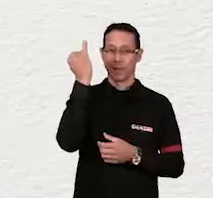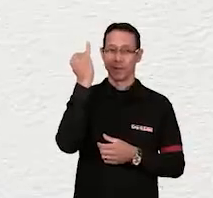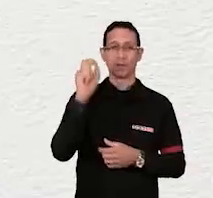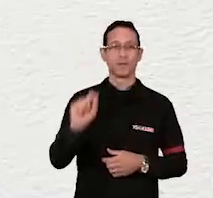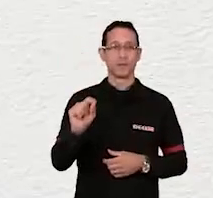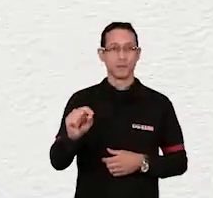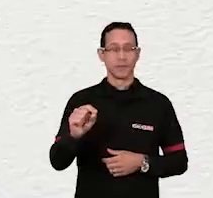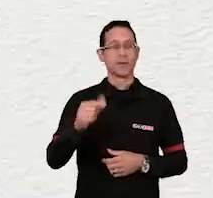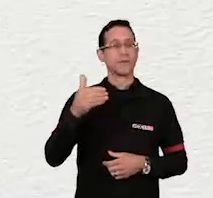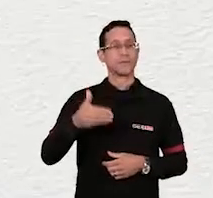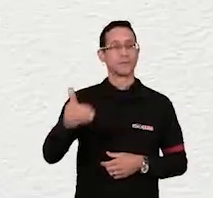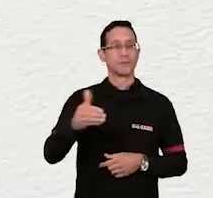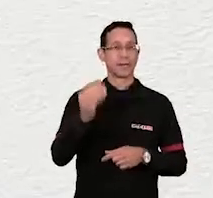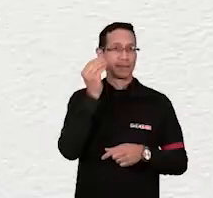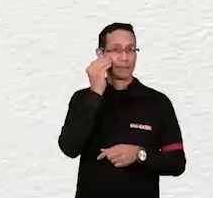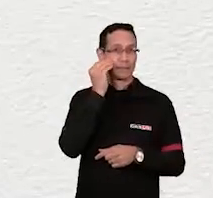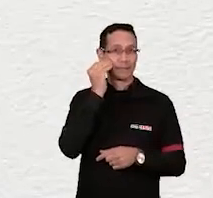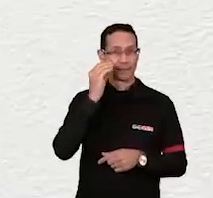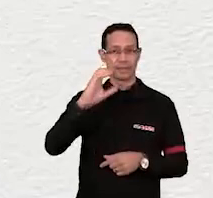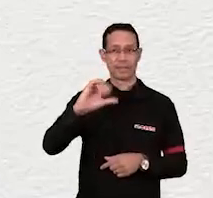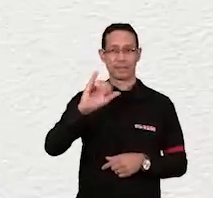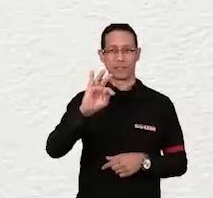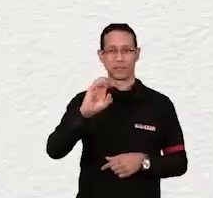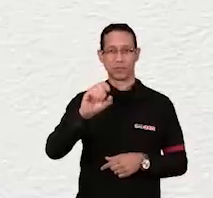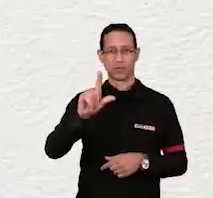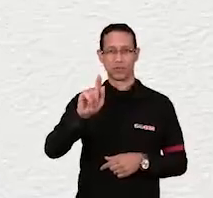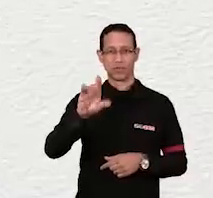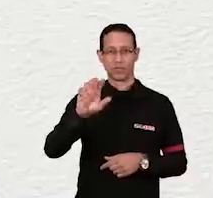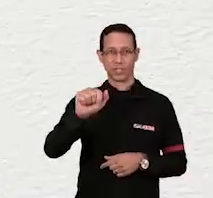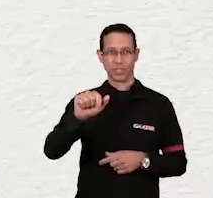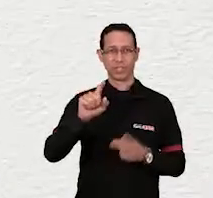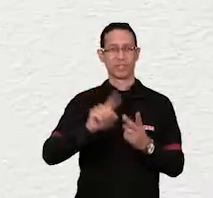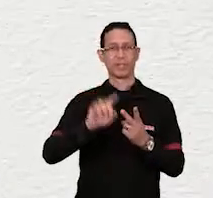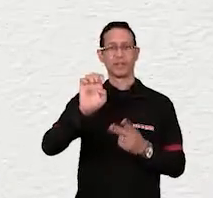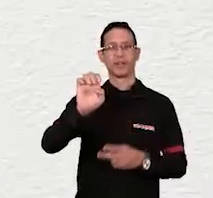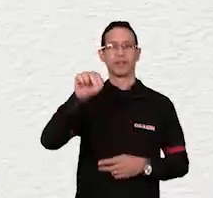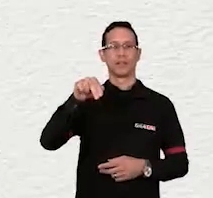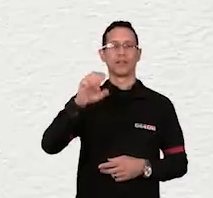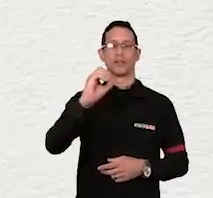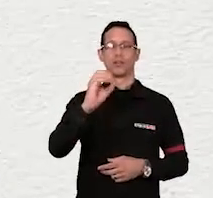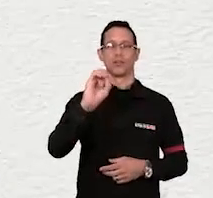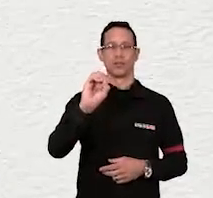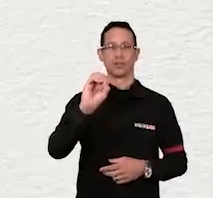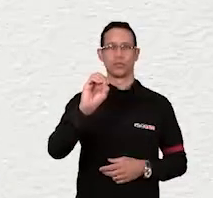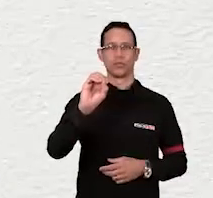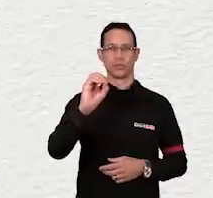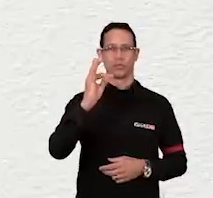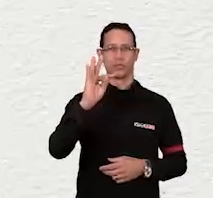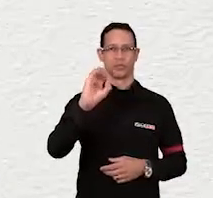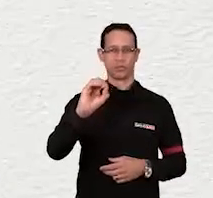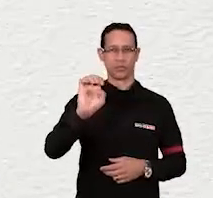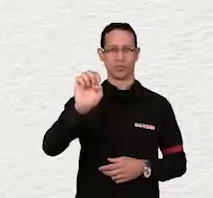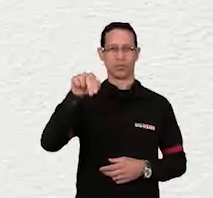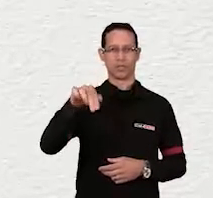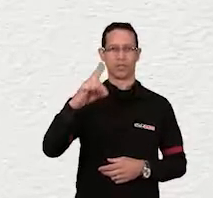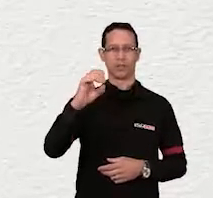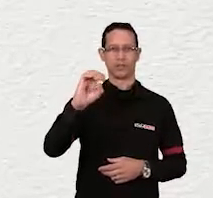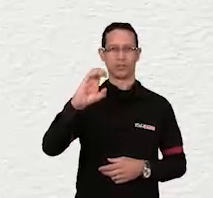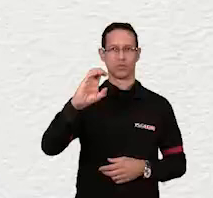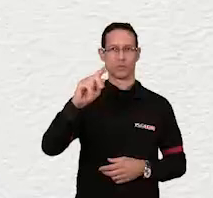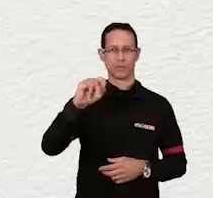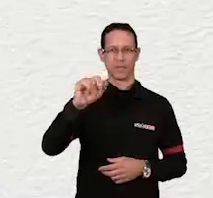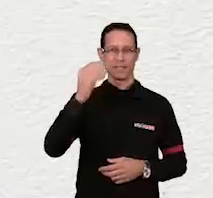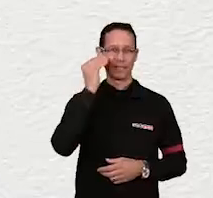que você vai tentar fazer a sua citologia e otoscopia, e você tem uma dificuldade de passar o suave ou até o cone do otoscópio